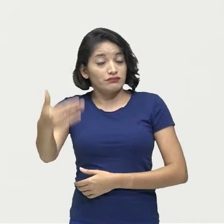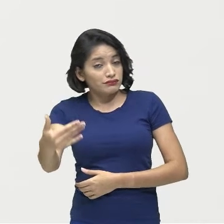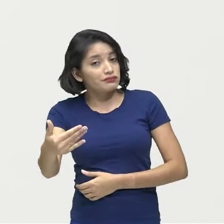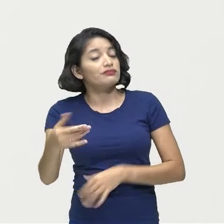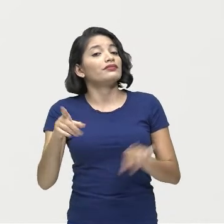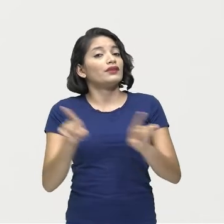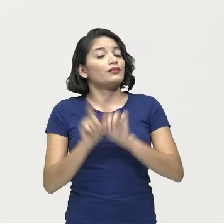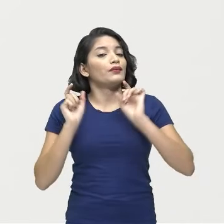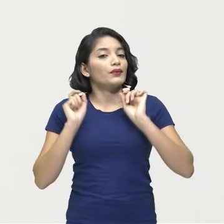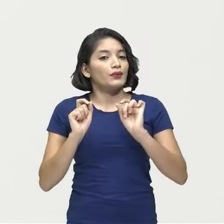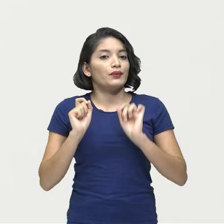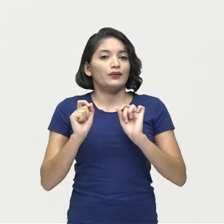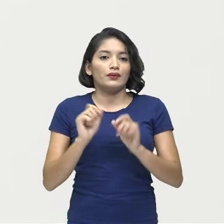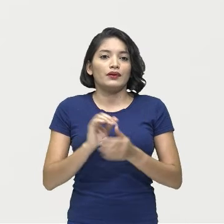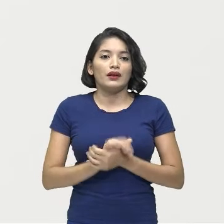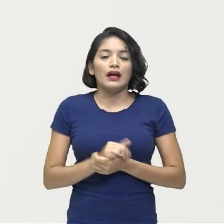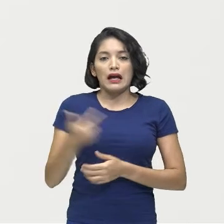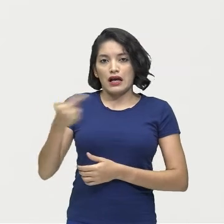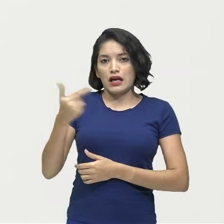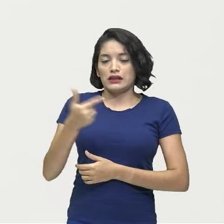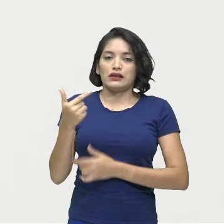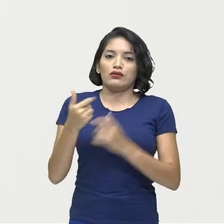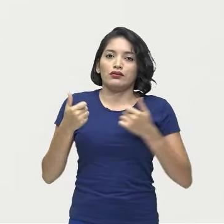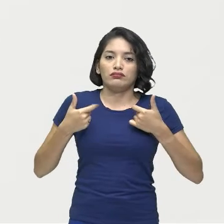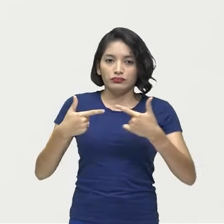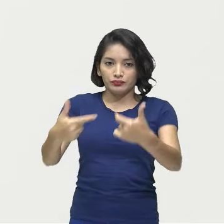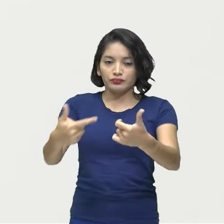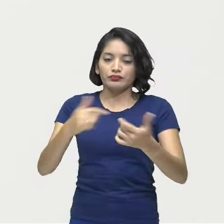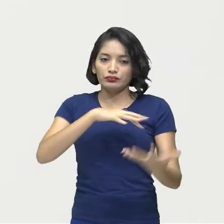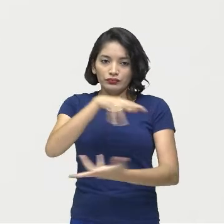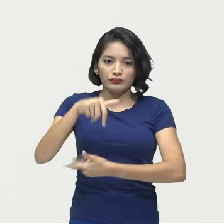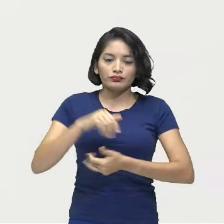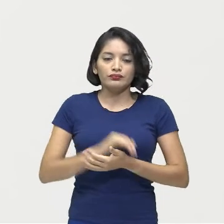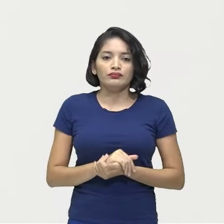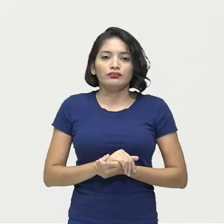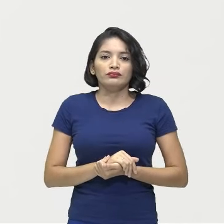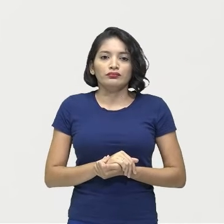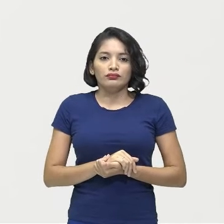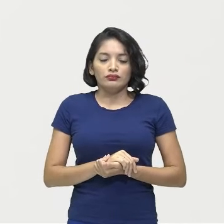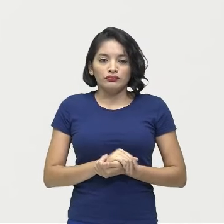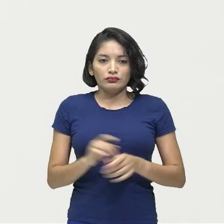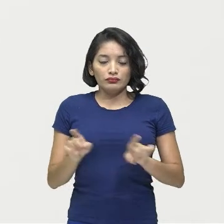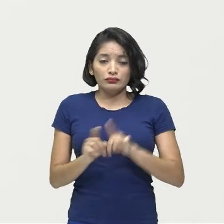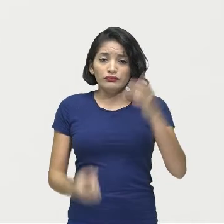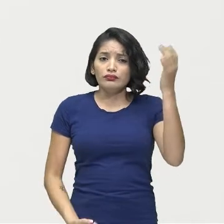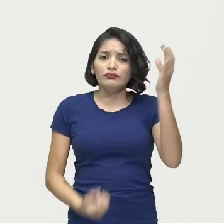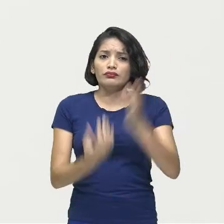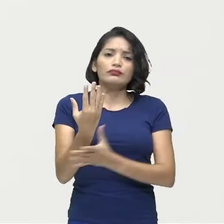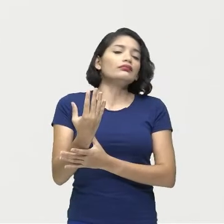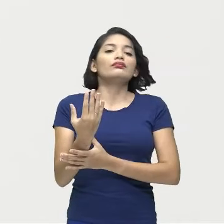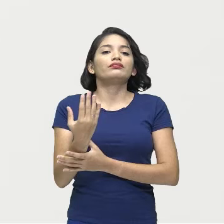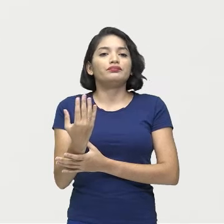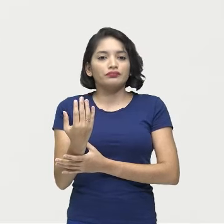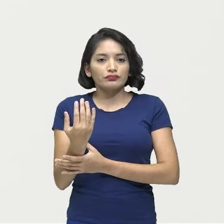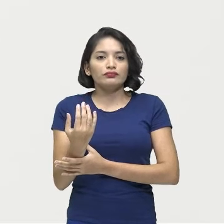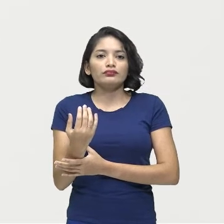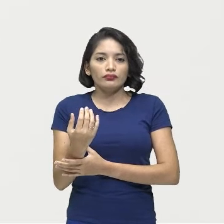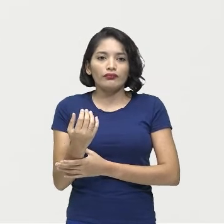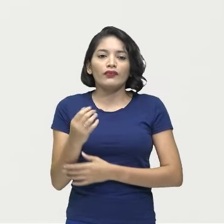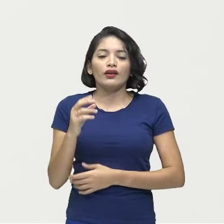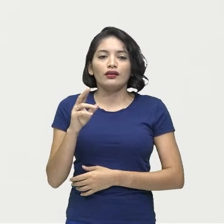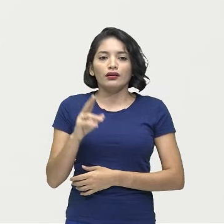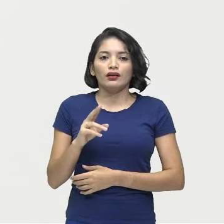ter o quê? A Segunda Guerra Mundial. Em contrapartida, vai ter ali, né, o surgimento do stalinismo, que vai ser